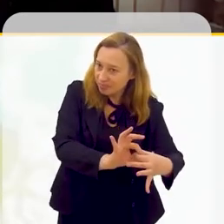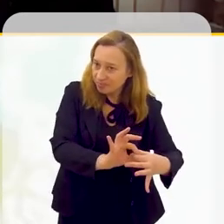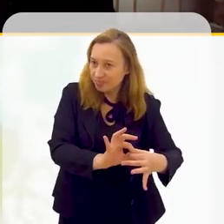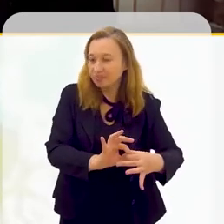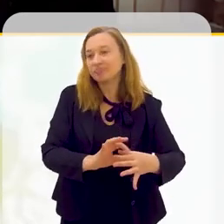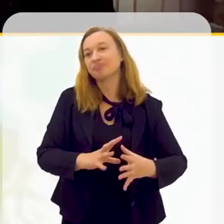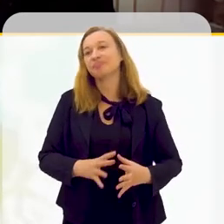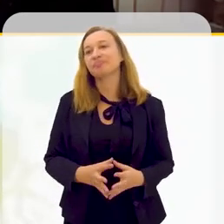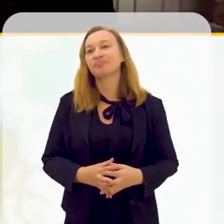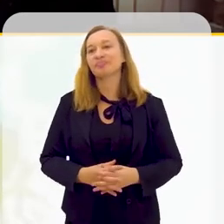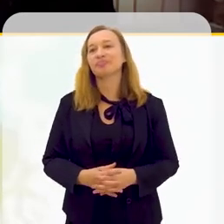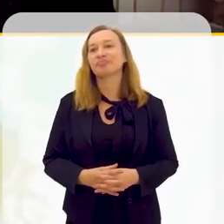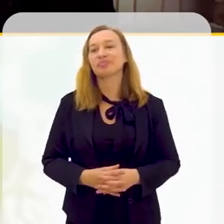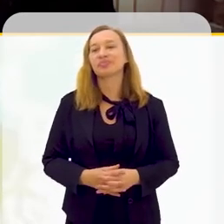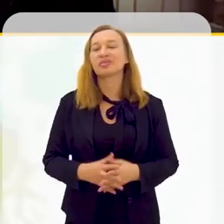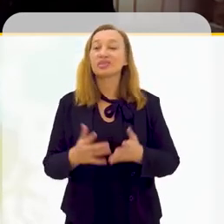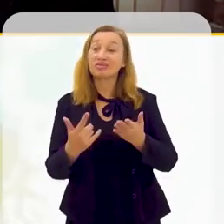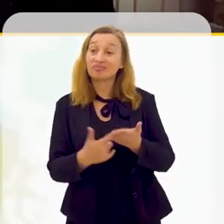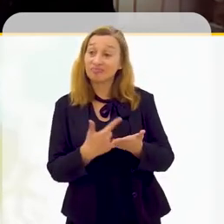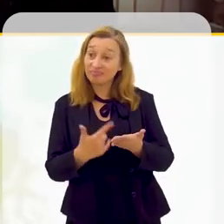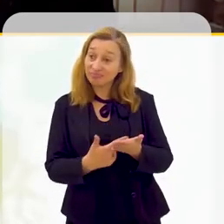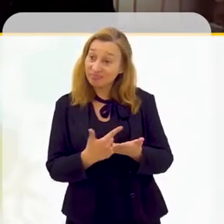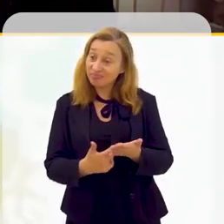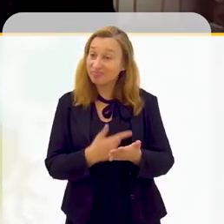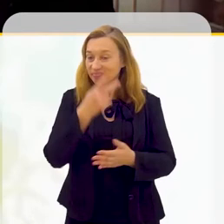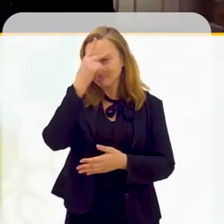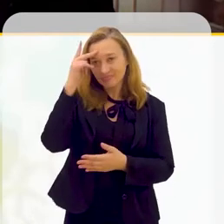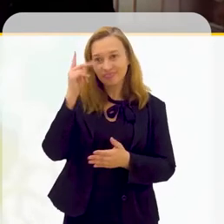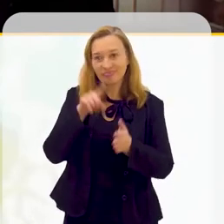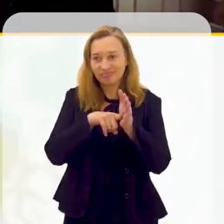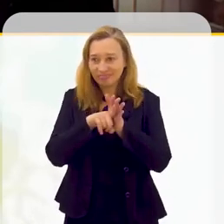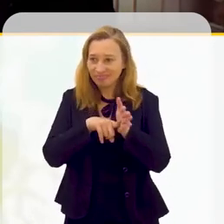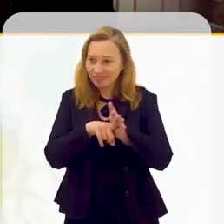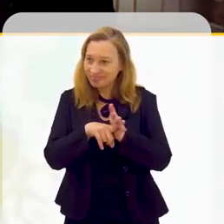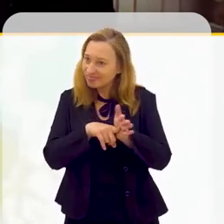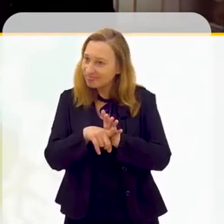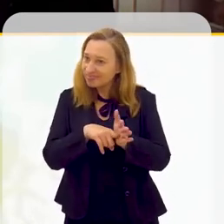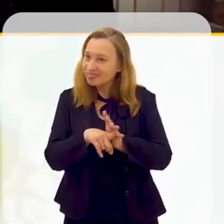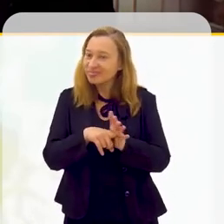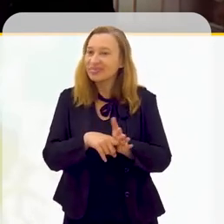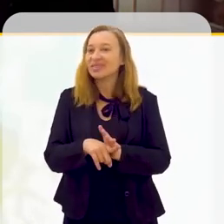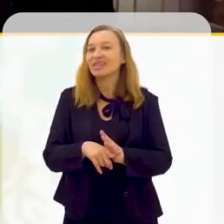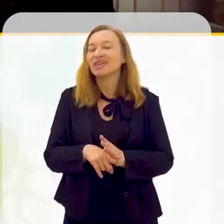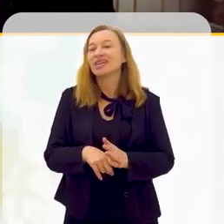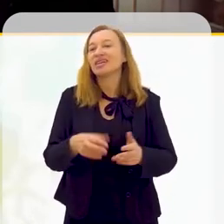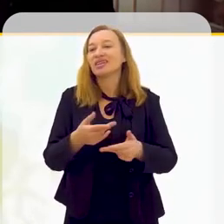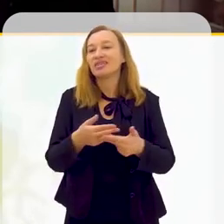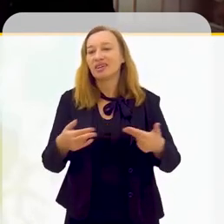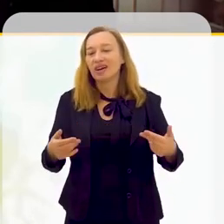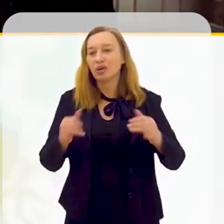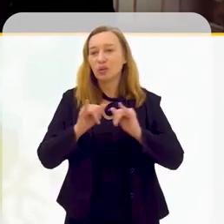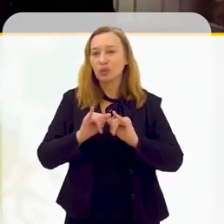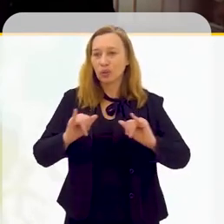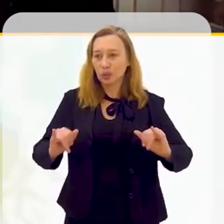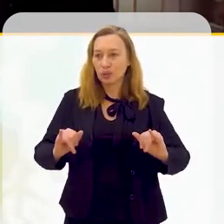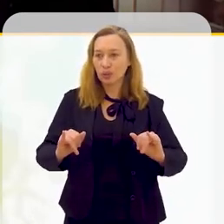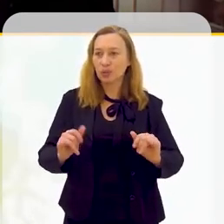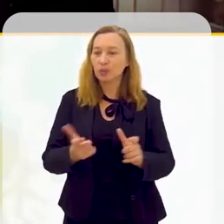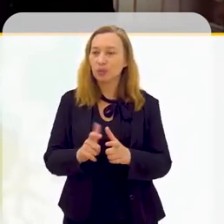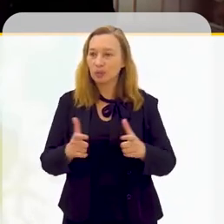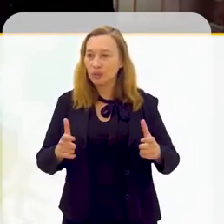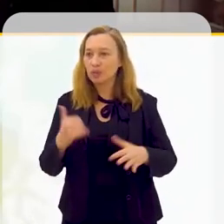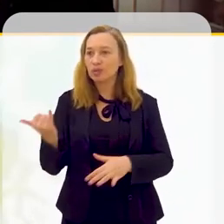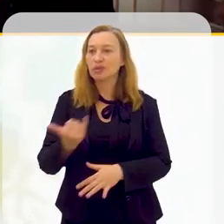outro outro outro outro e virou uma colcha com livros para as pessoas pesquisarem enfim com uma série de